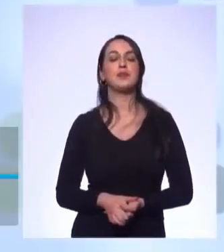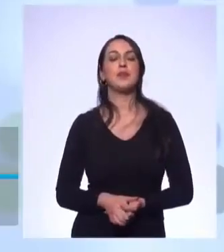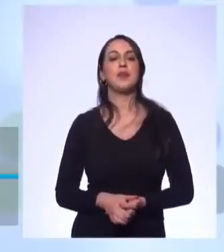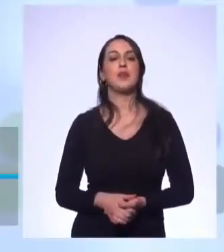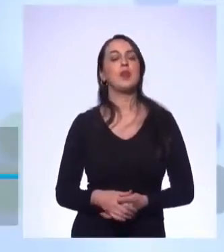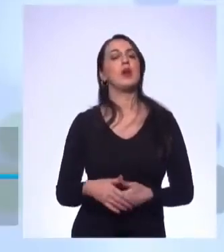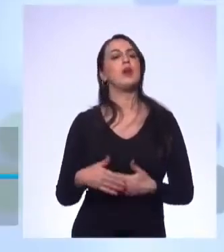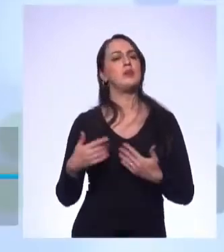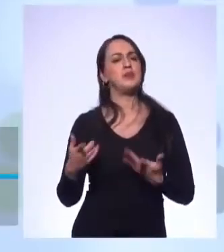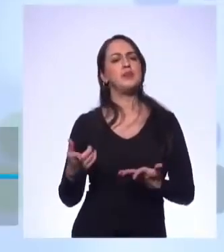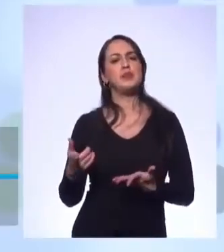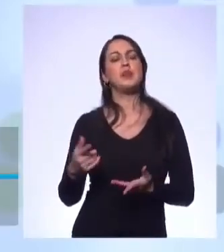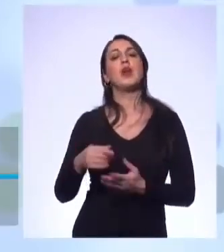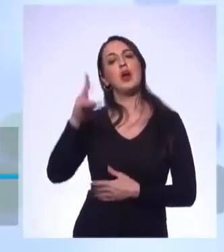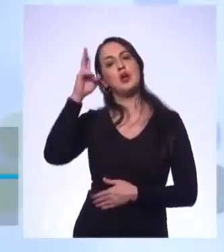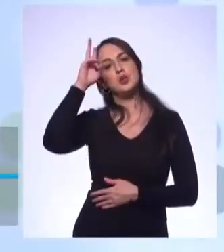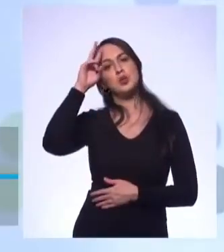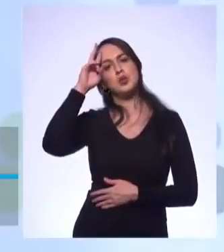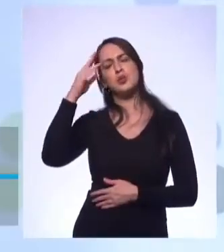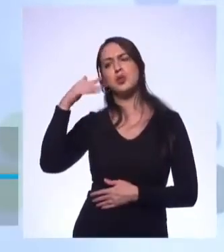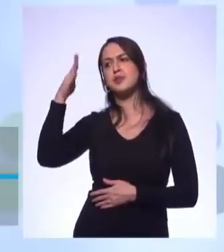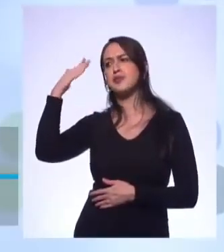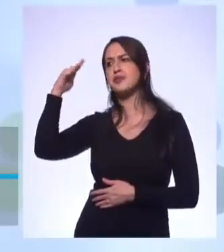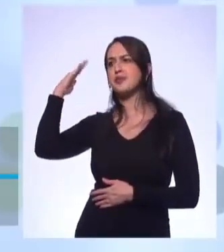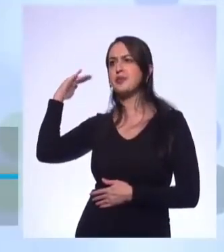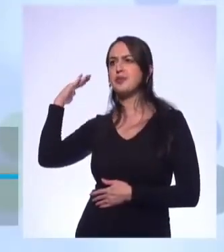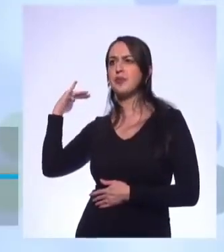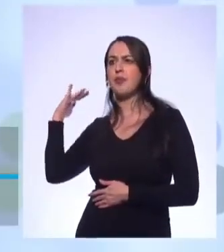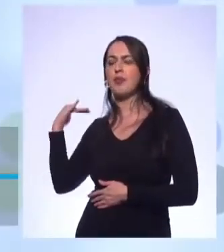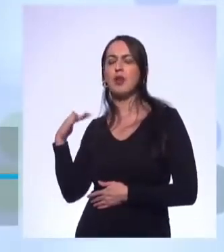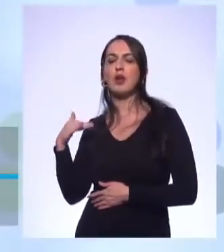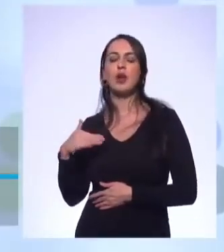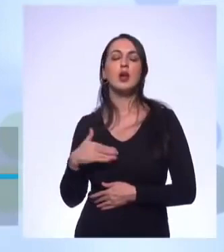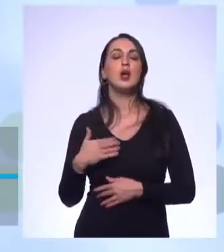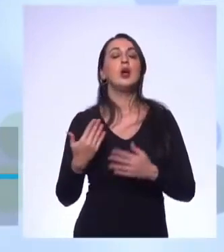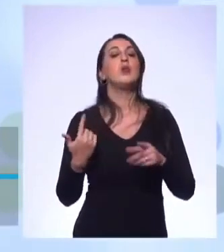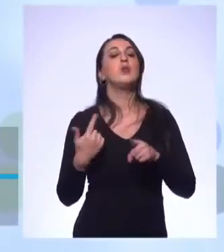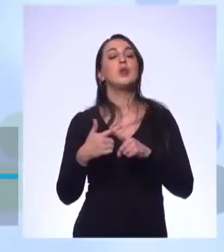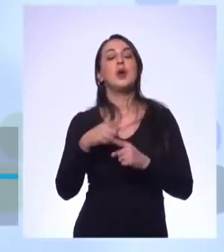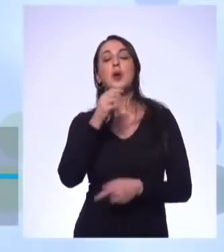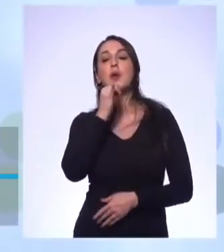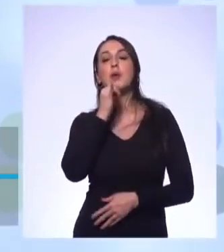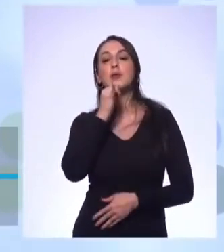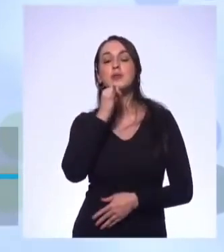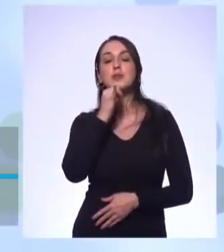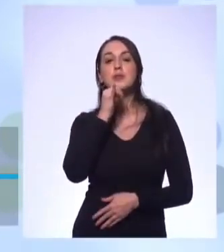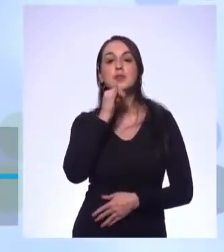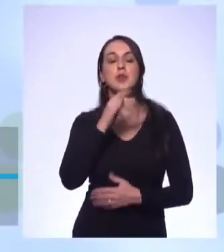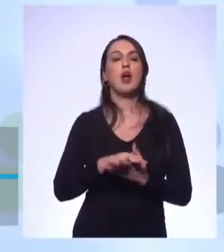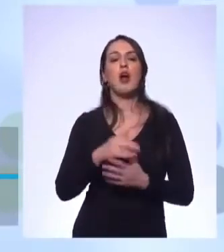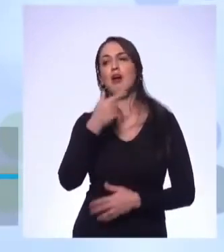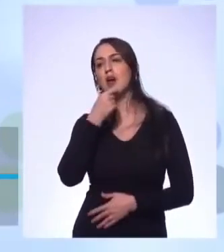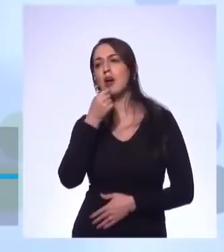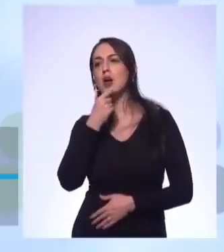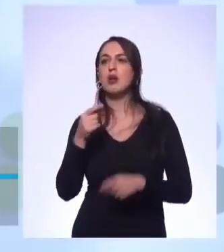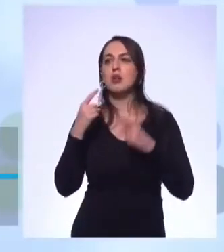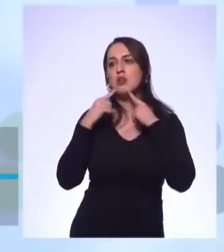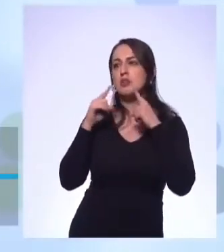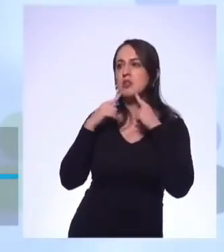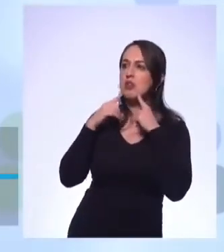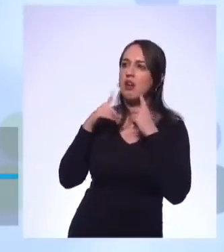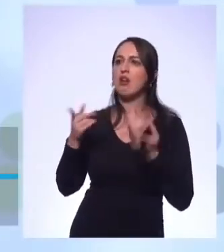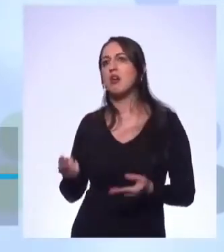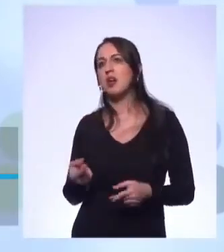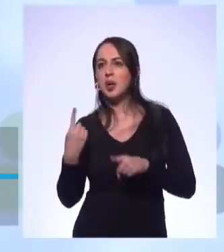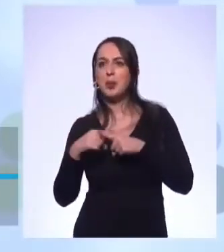história do... Assim, a gente sabe como é que surge, e aí se banaliza, né? Por exemplo, o menininho reclama porque não tem o leite de